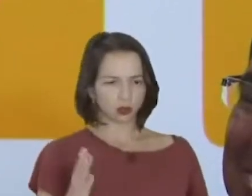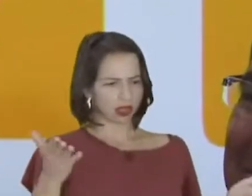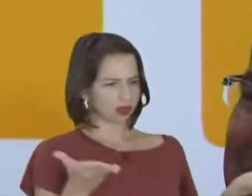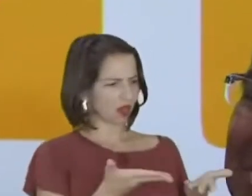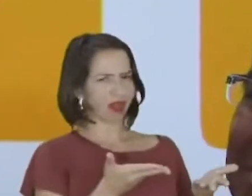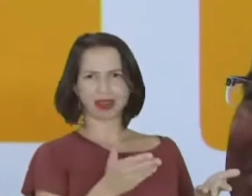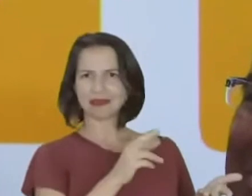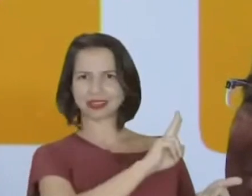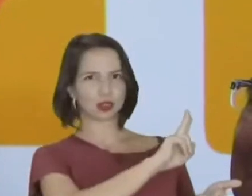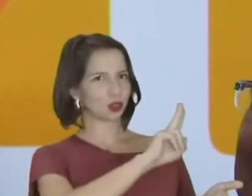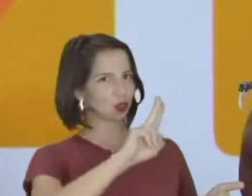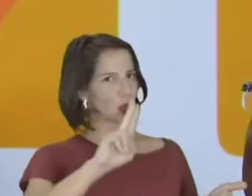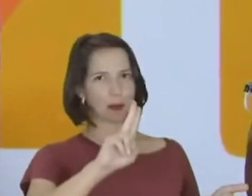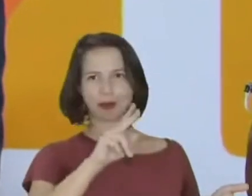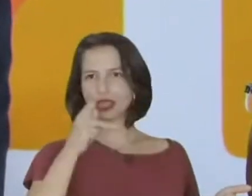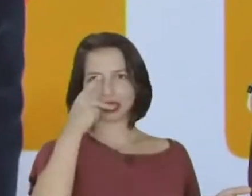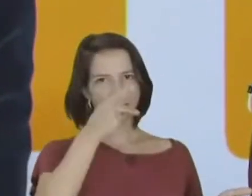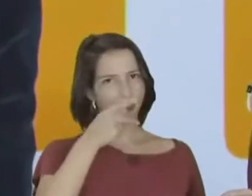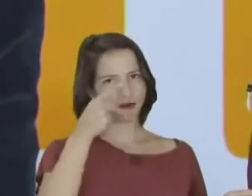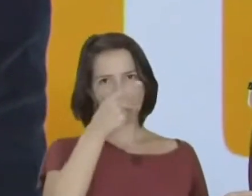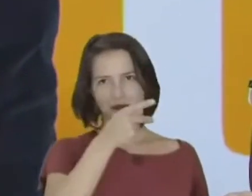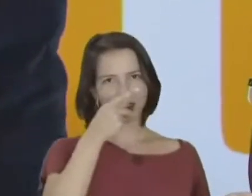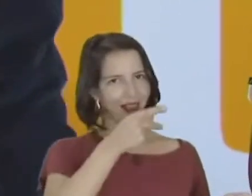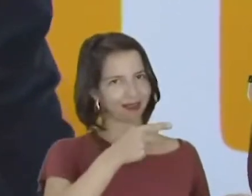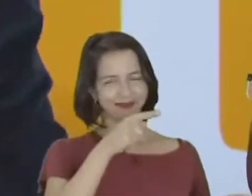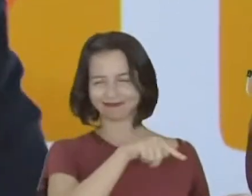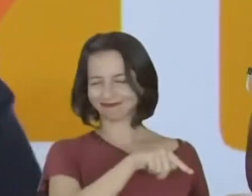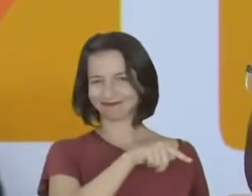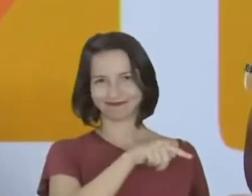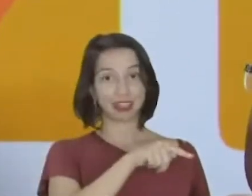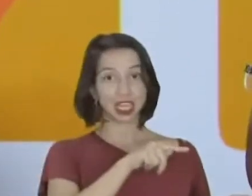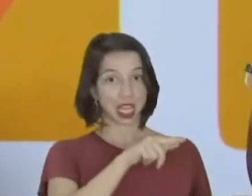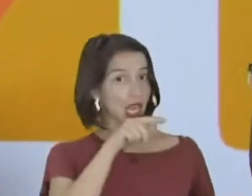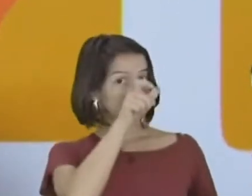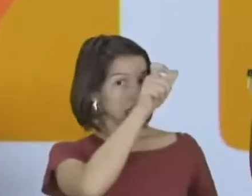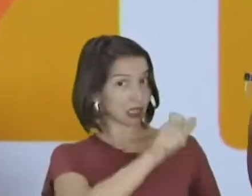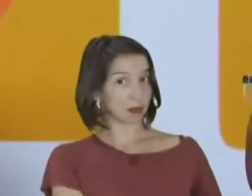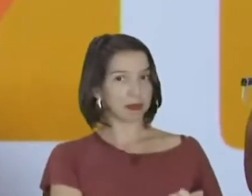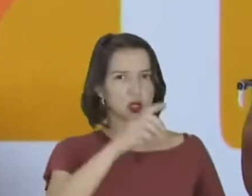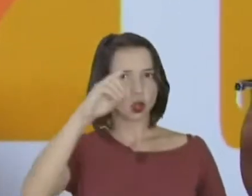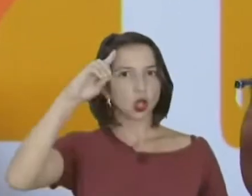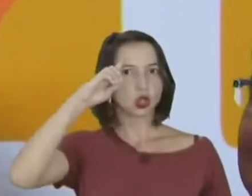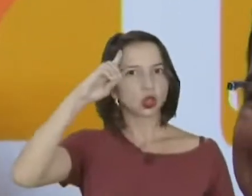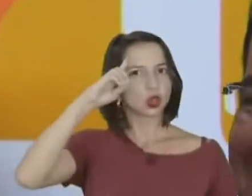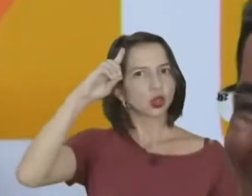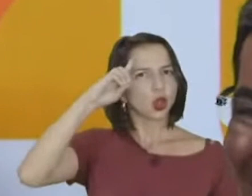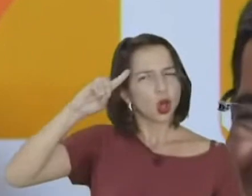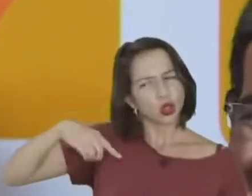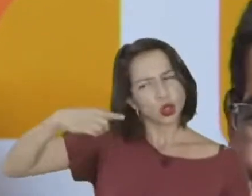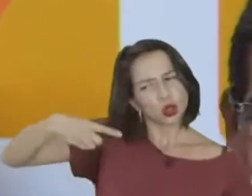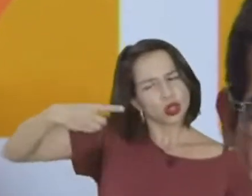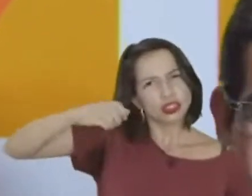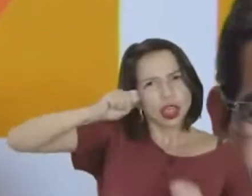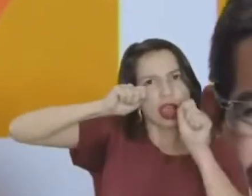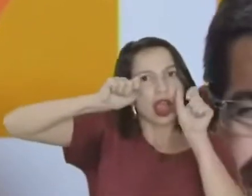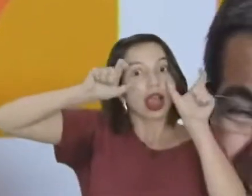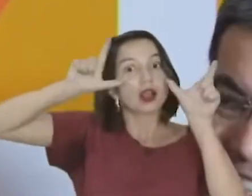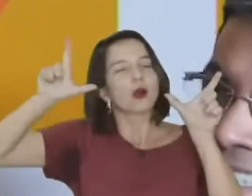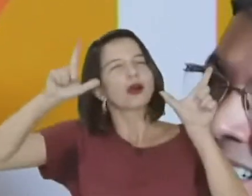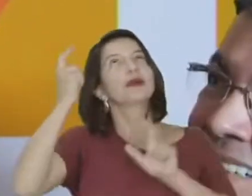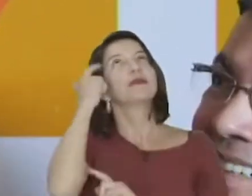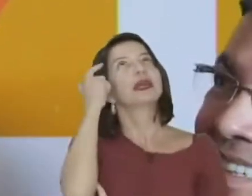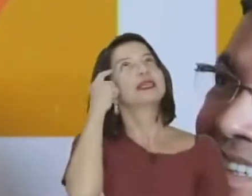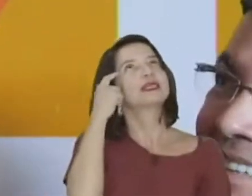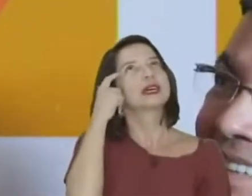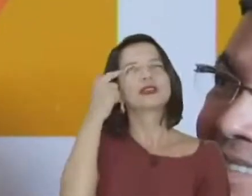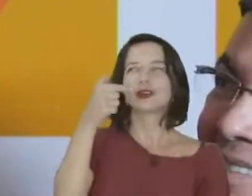Uma figura que levanta todo santo dia para contar no mínimo 7 mentiras por dia. É 7. Não